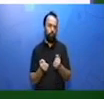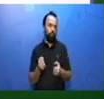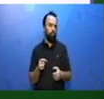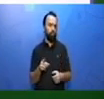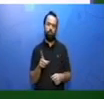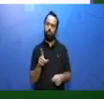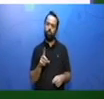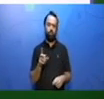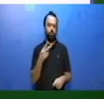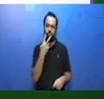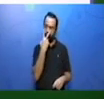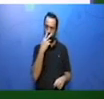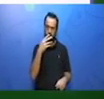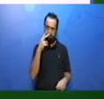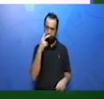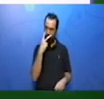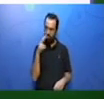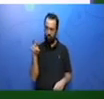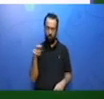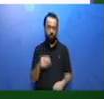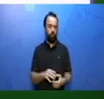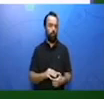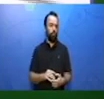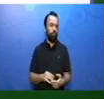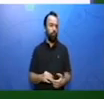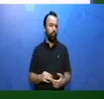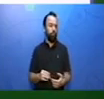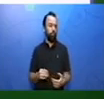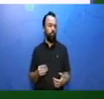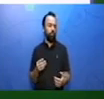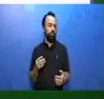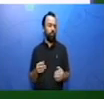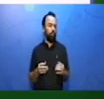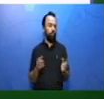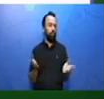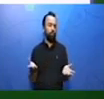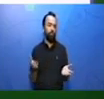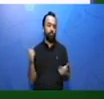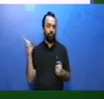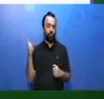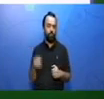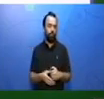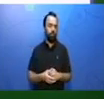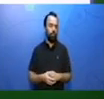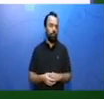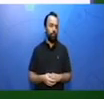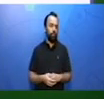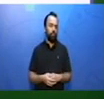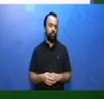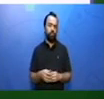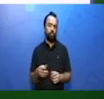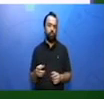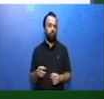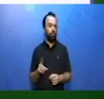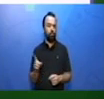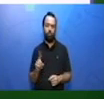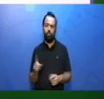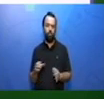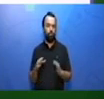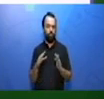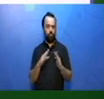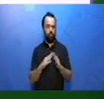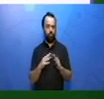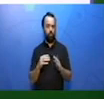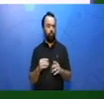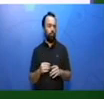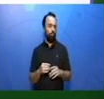pessoas que a gente vê pelas ruas. Olha só, como será esse bairro, né? Ele não é um bairro